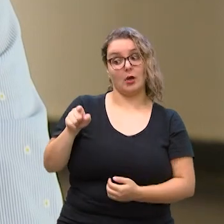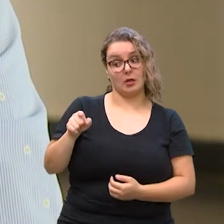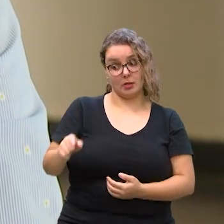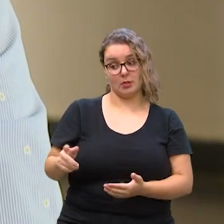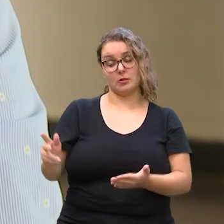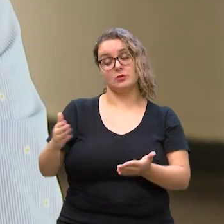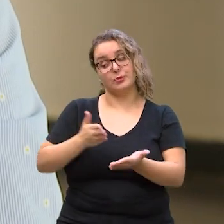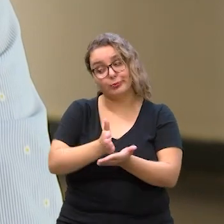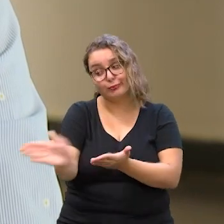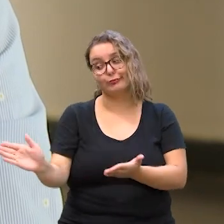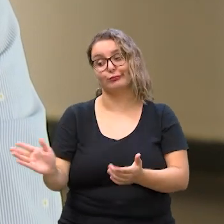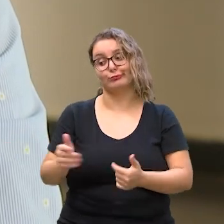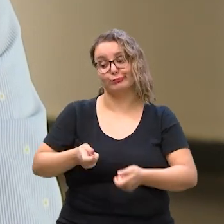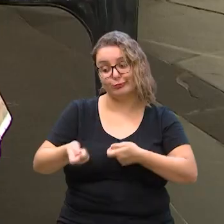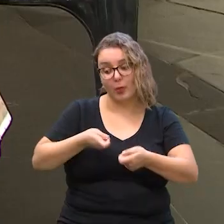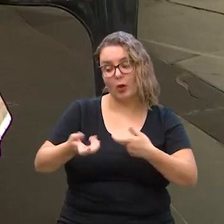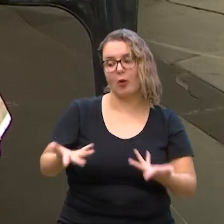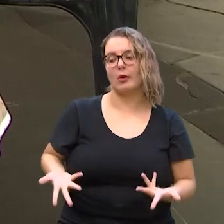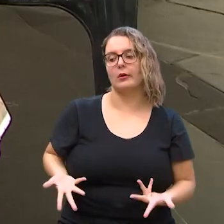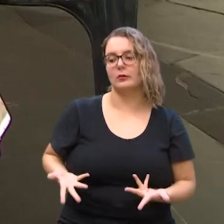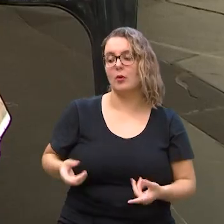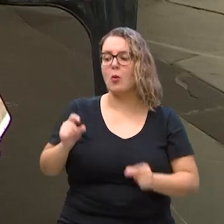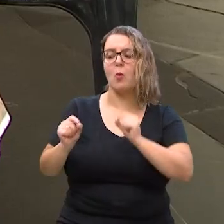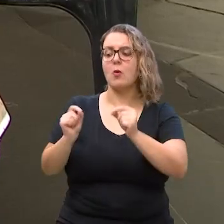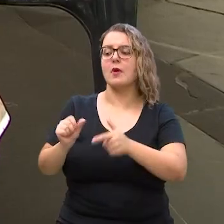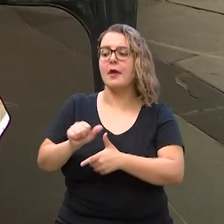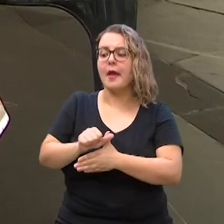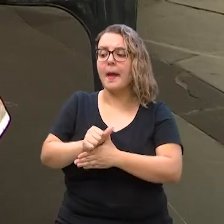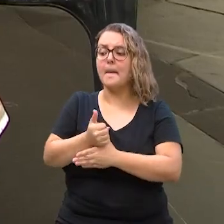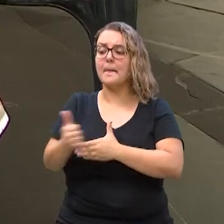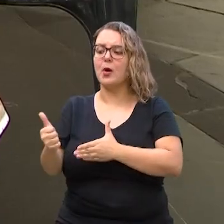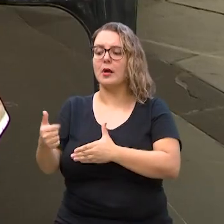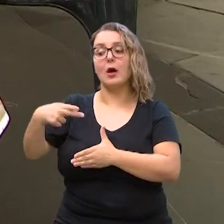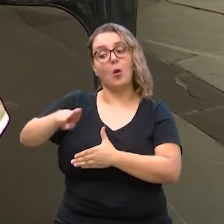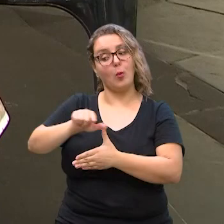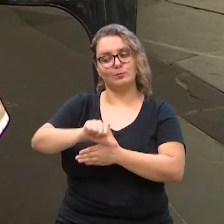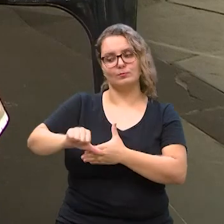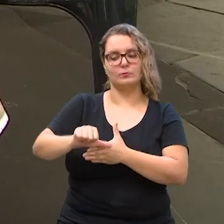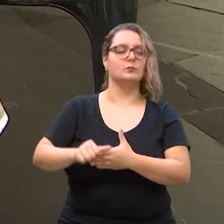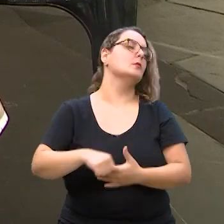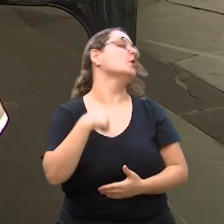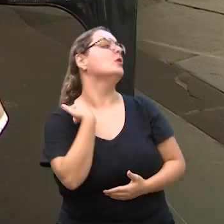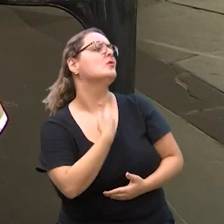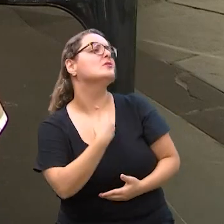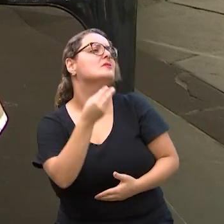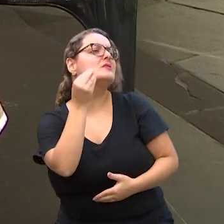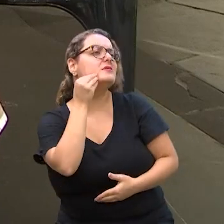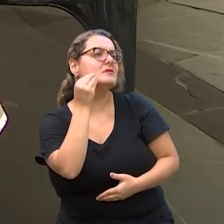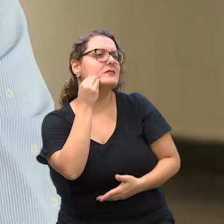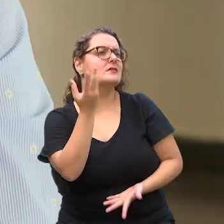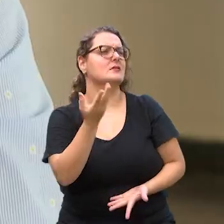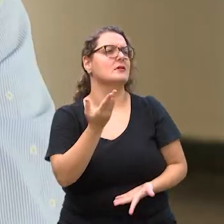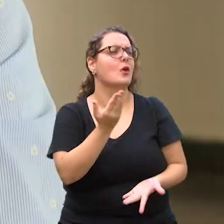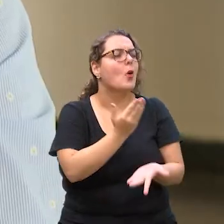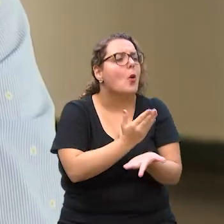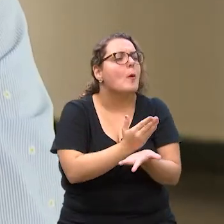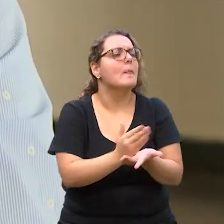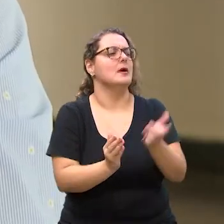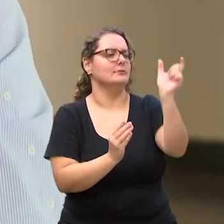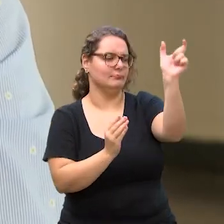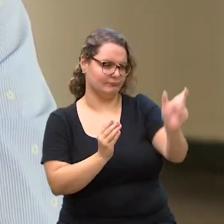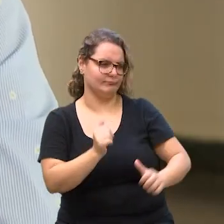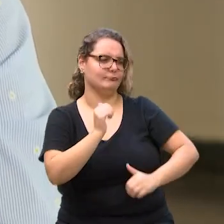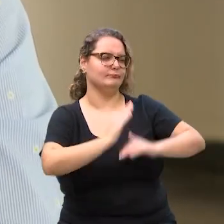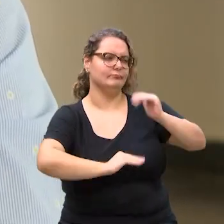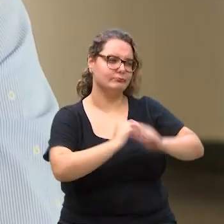fala, isso aí já está fugindo do controle. Como é que você aborda o que é moral e o que é legal? A gente sempre tenta que isso parta do